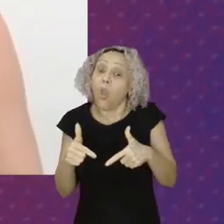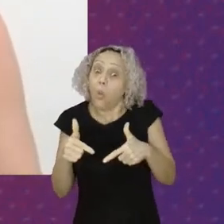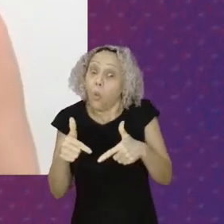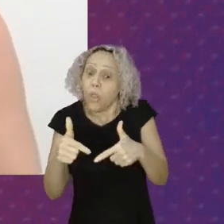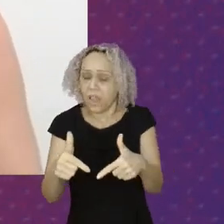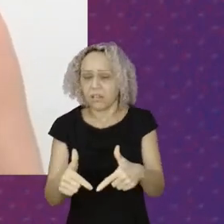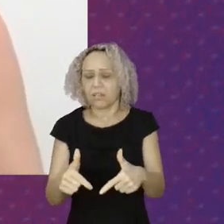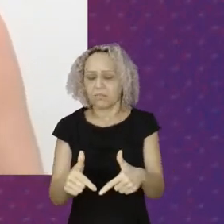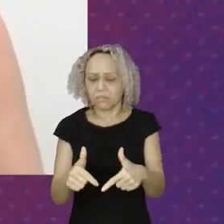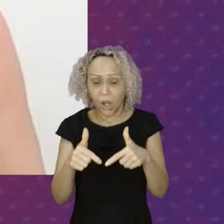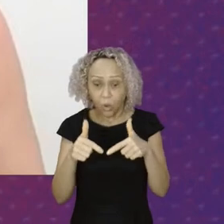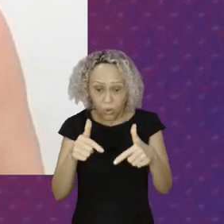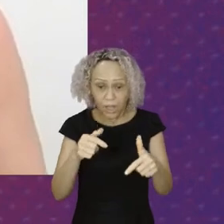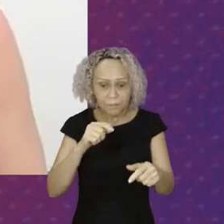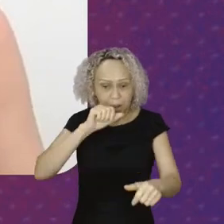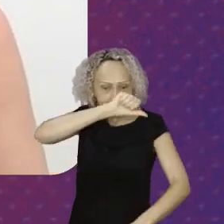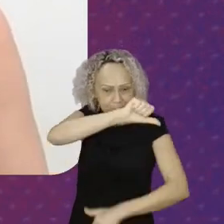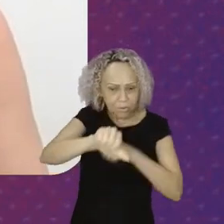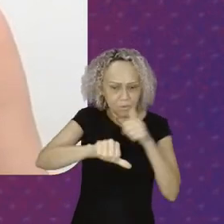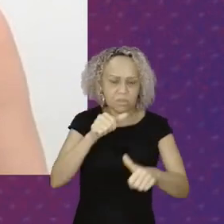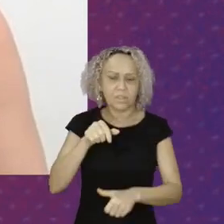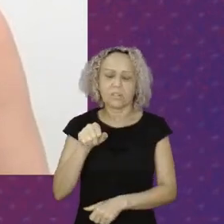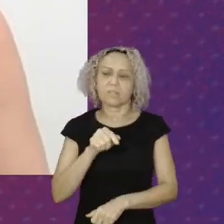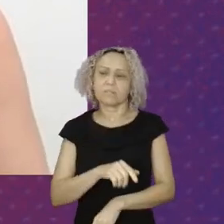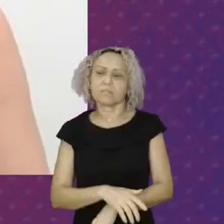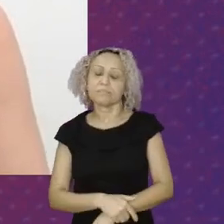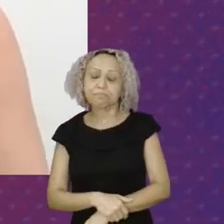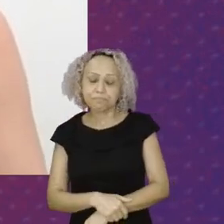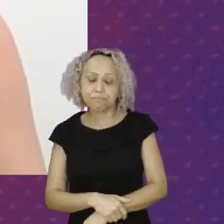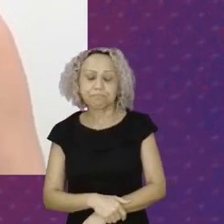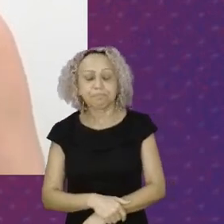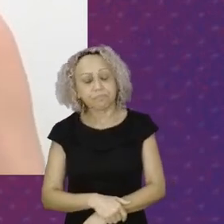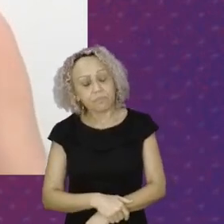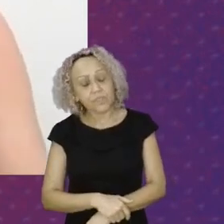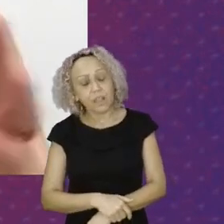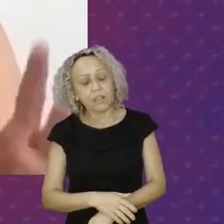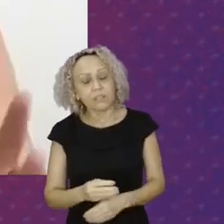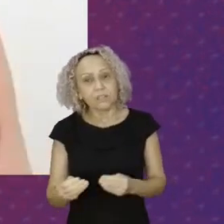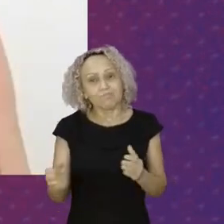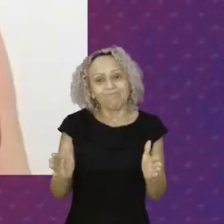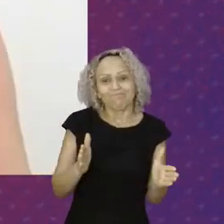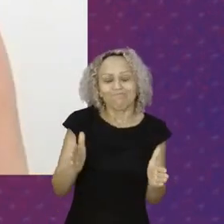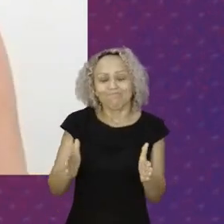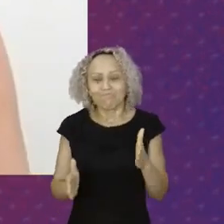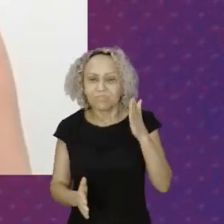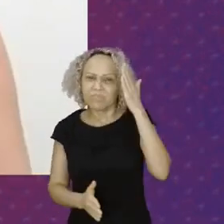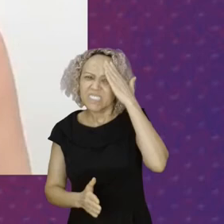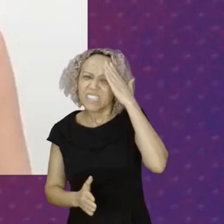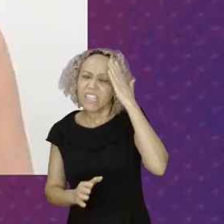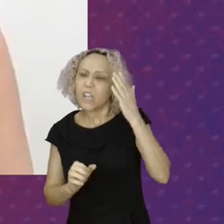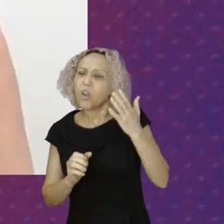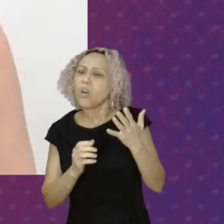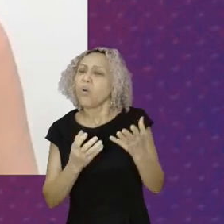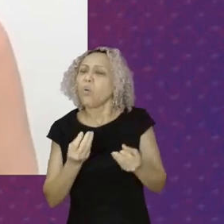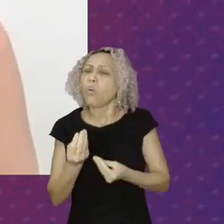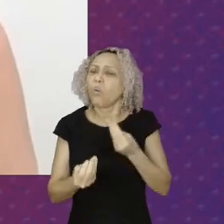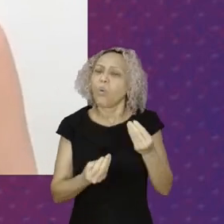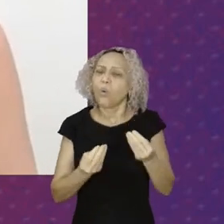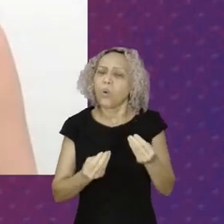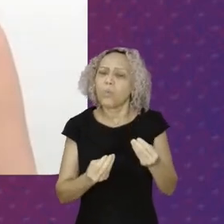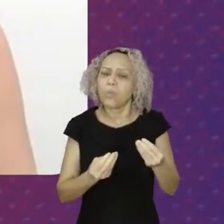nos dias de hoje, a gente entender como cada espaço político percebe a mulher